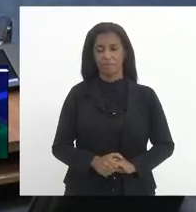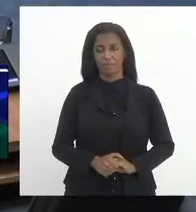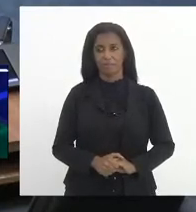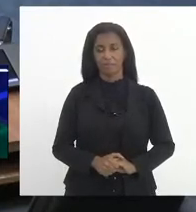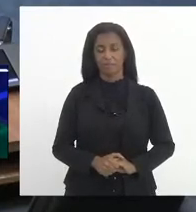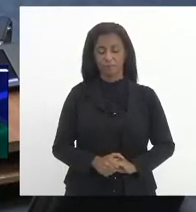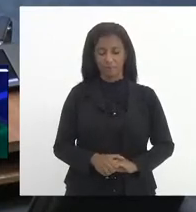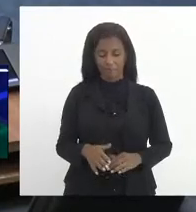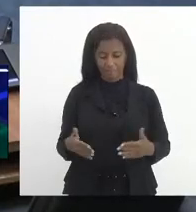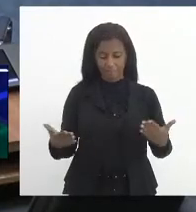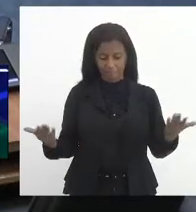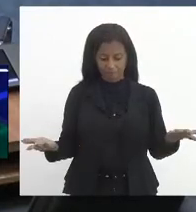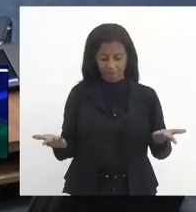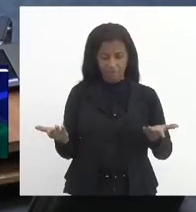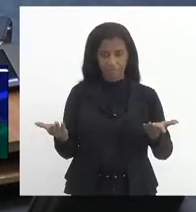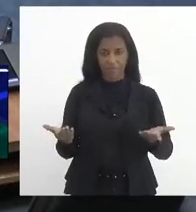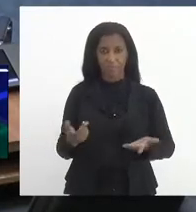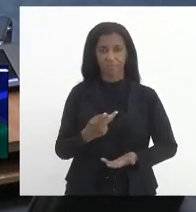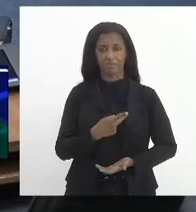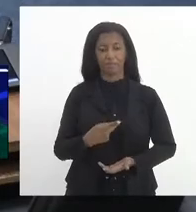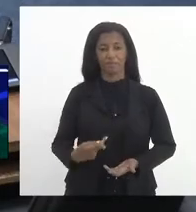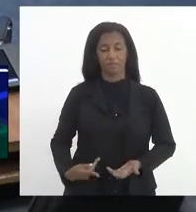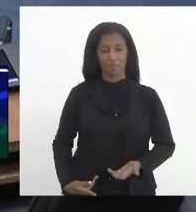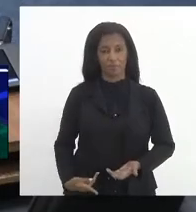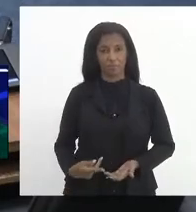a senhora presidente